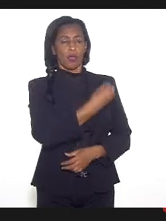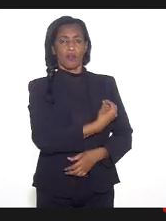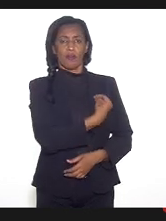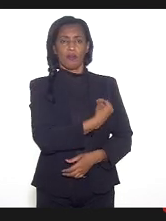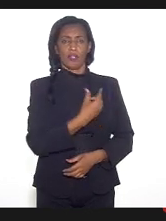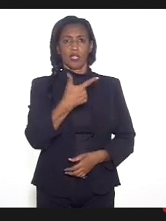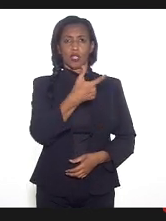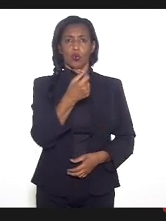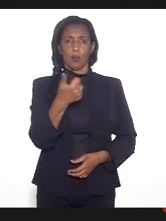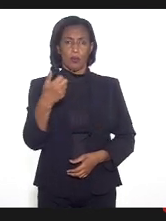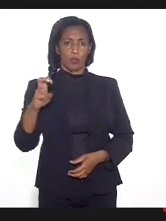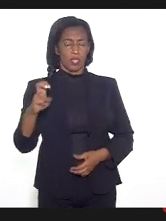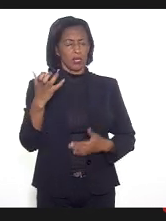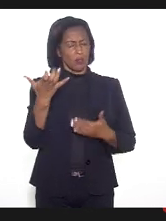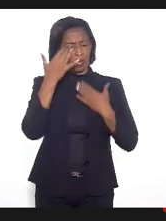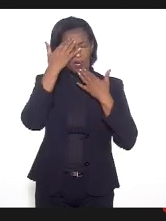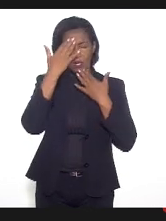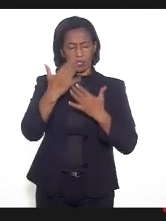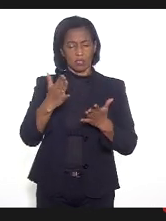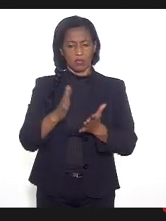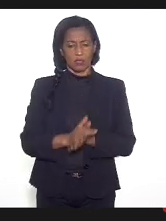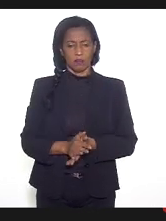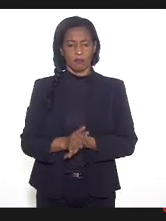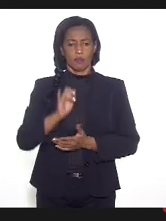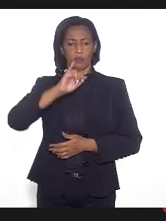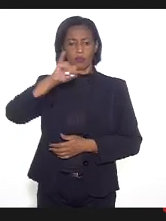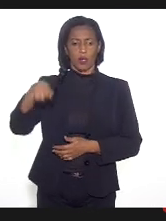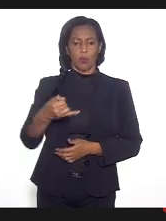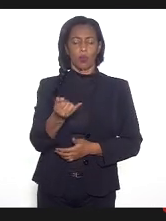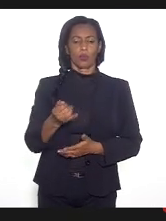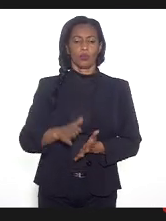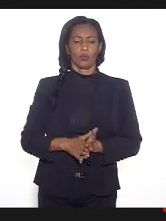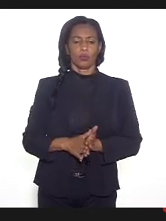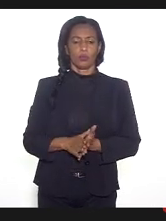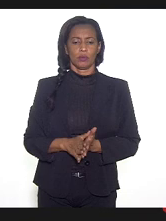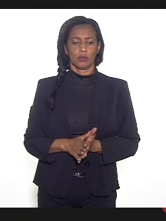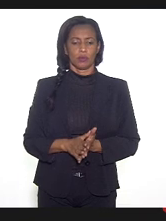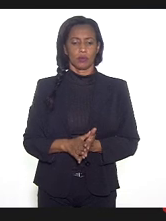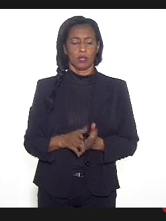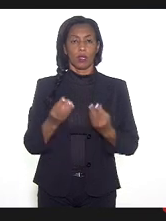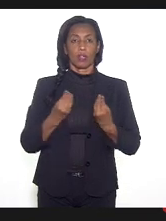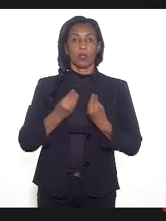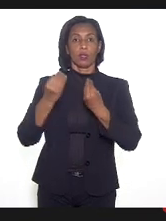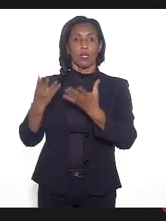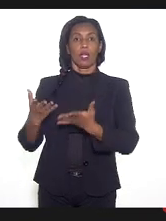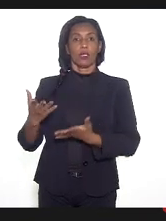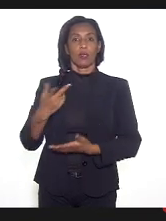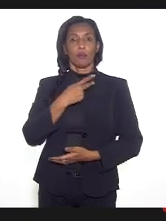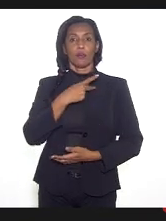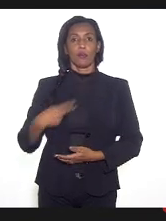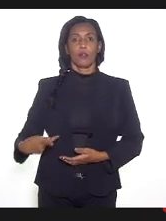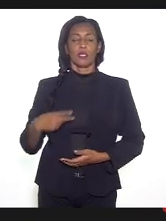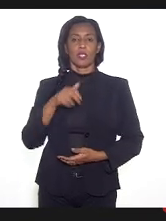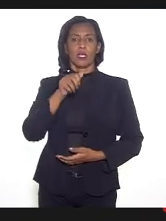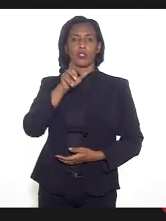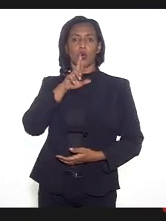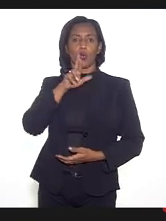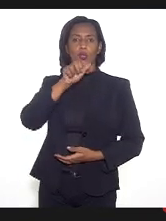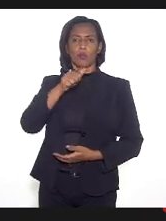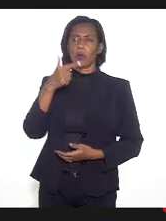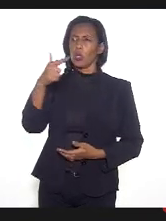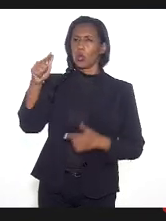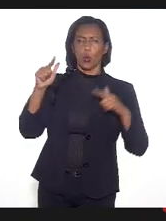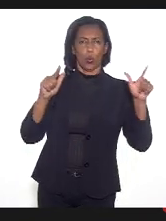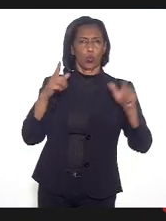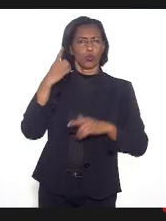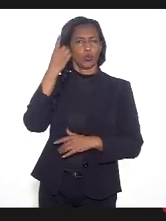concurso de 2015, eu quero agradecer a oportunidade dada pelo excelentíssimo presidente da comissão, Rodrigo Amorim, entre outros deputados,